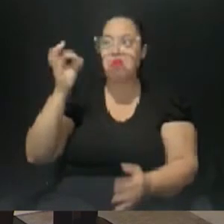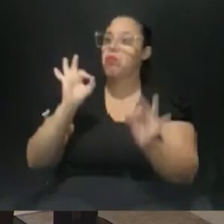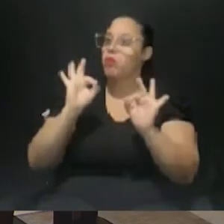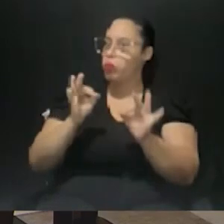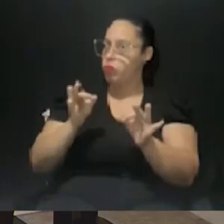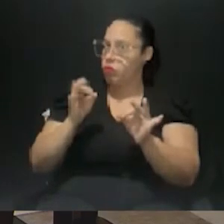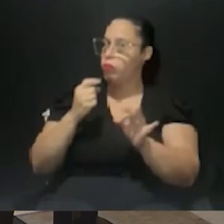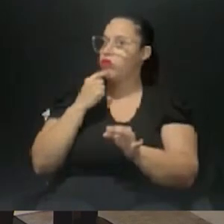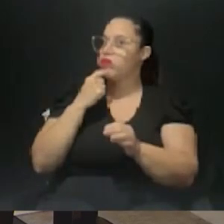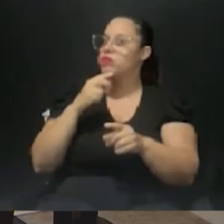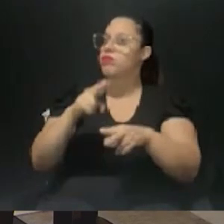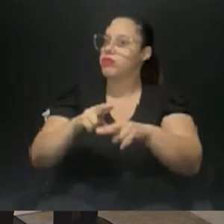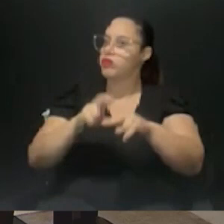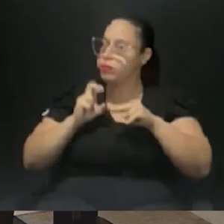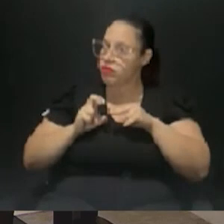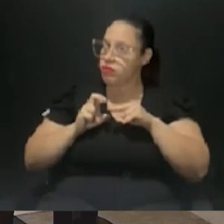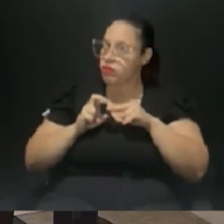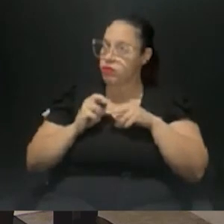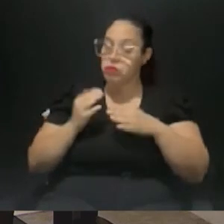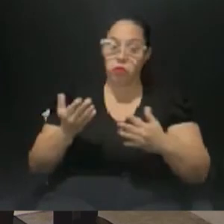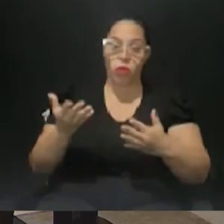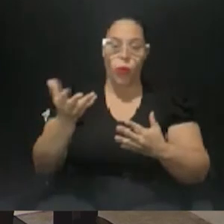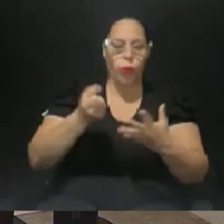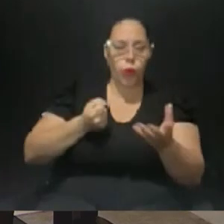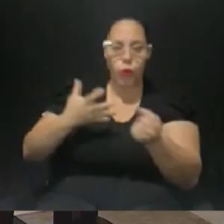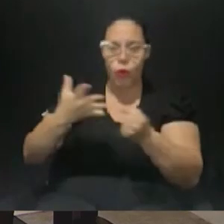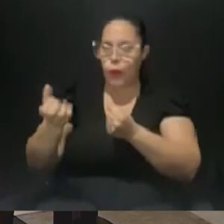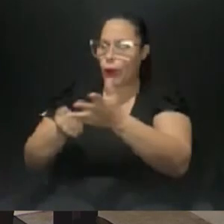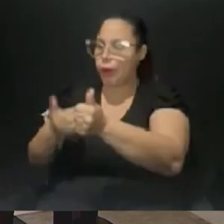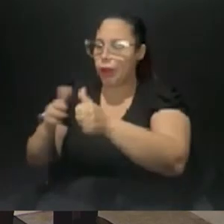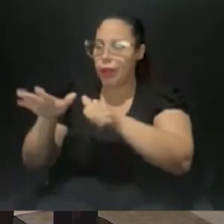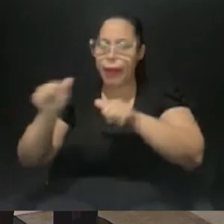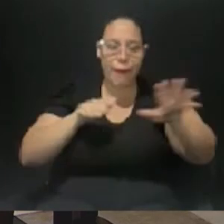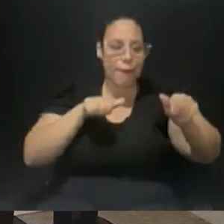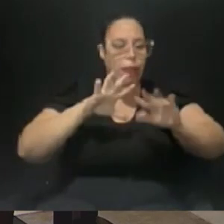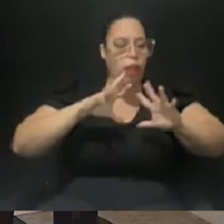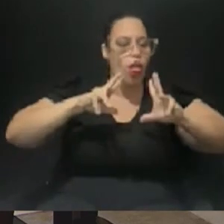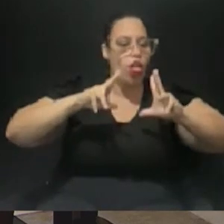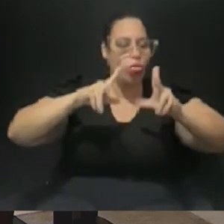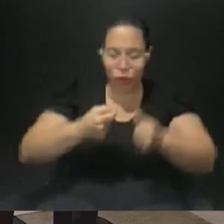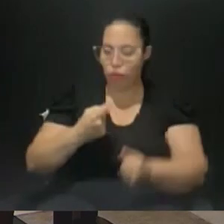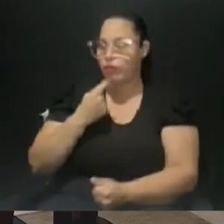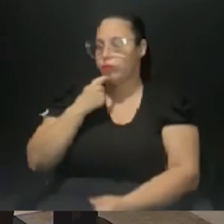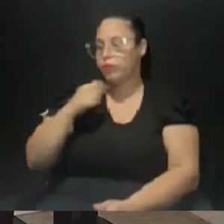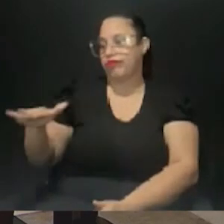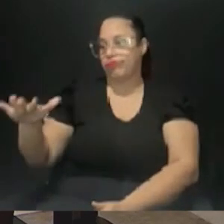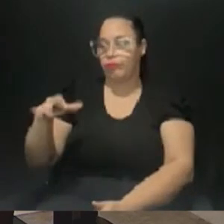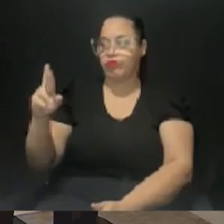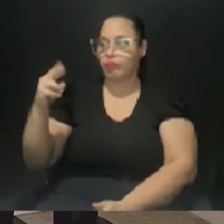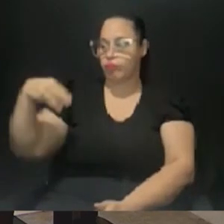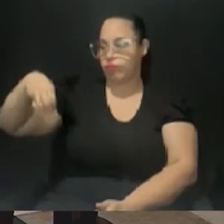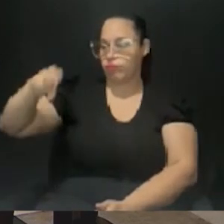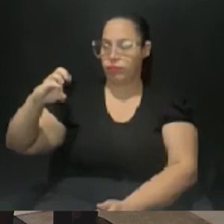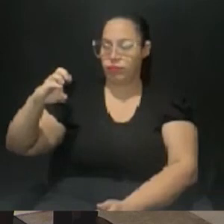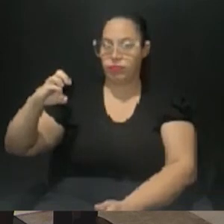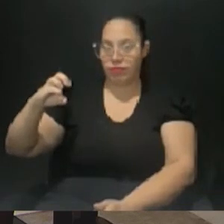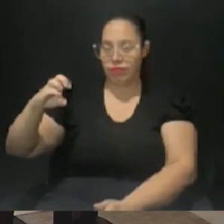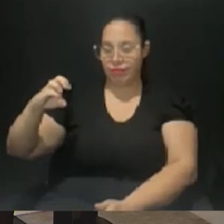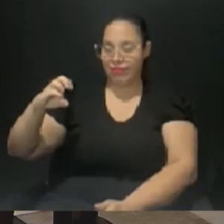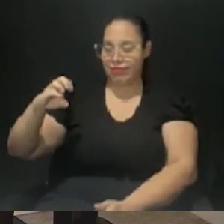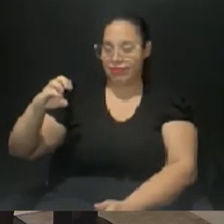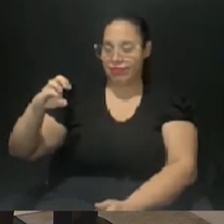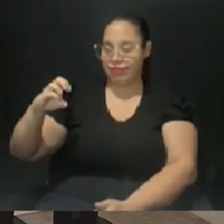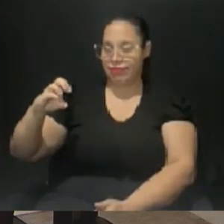cá pessoas de toda Campinas e região, né, devido ao seu cardápio repleto,